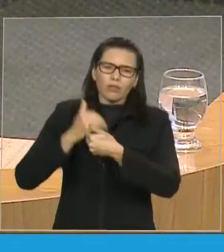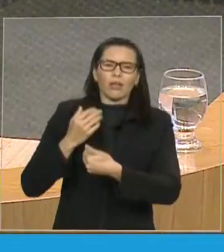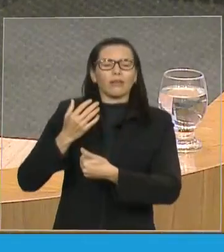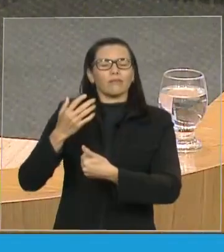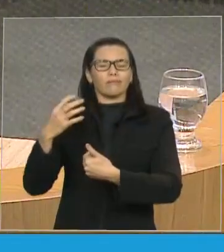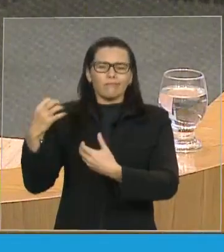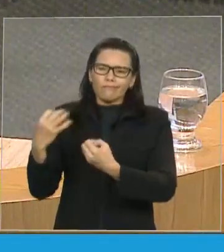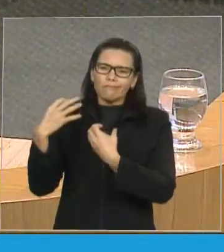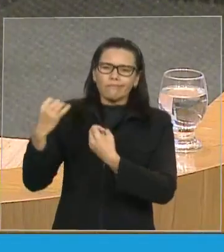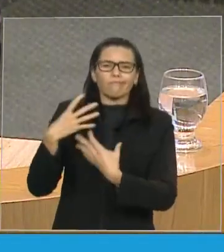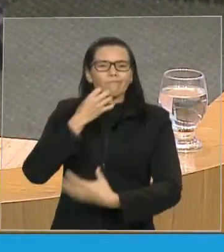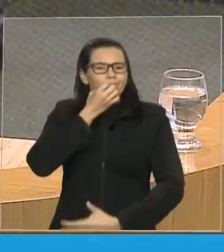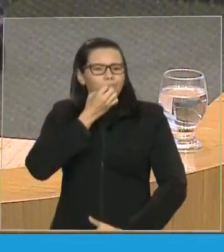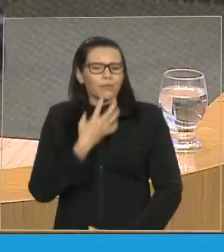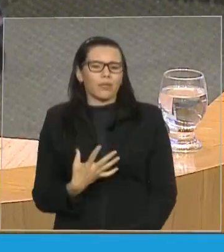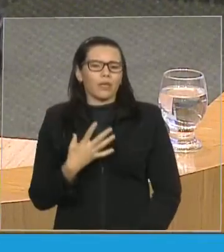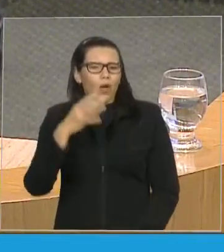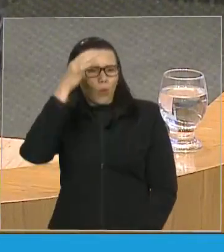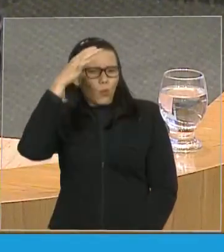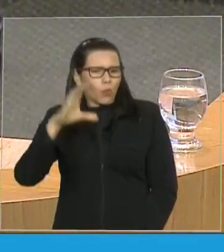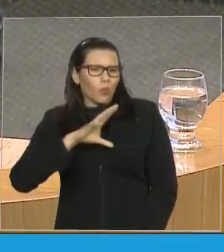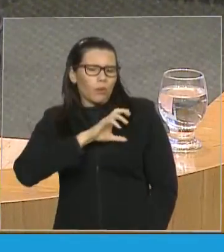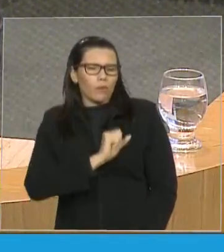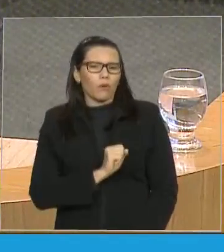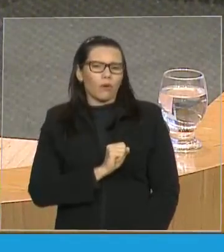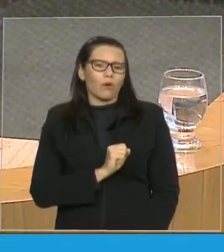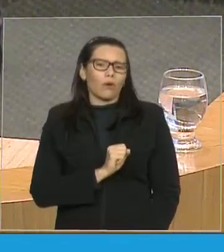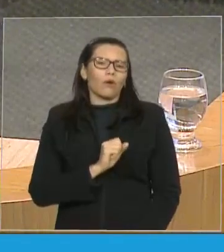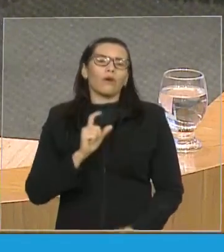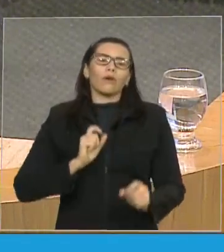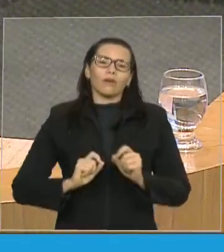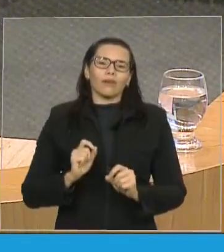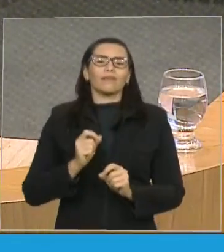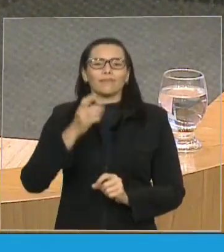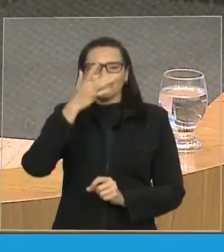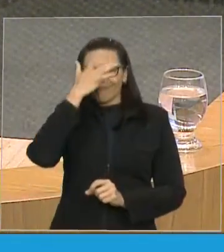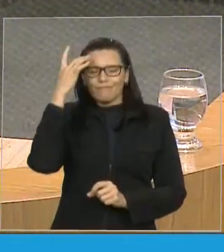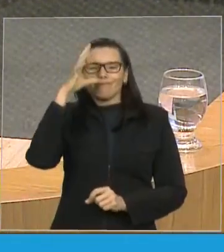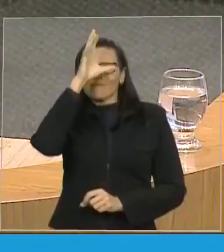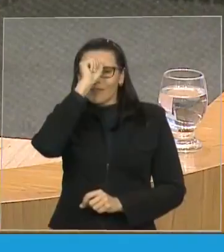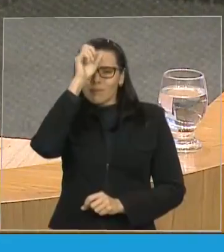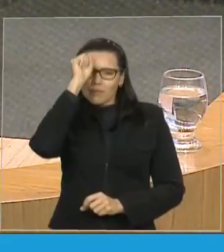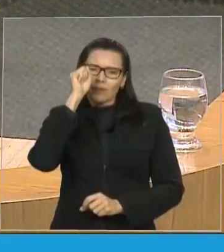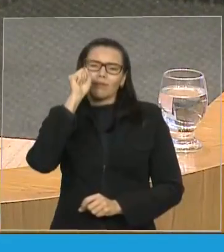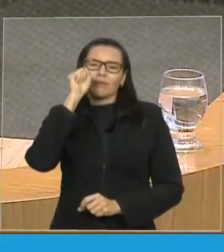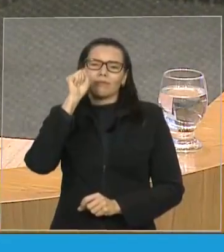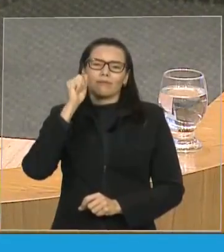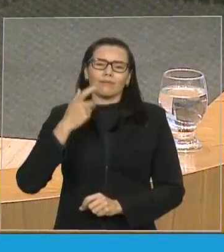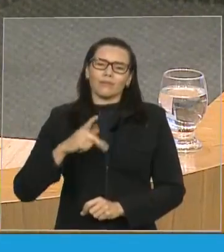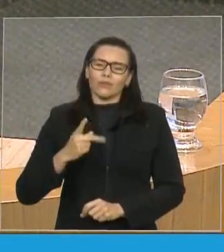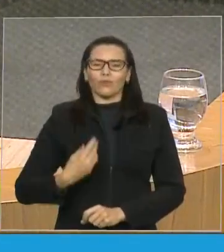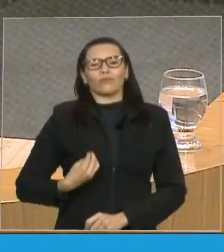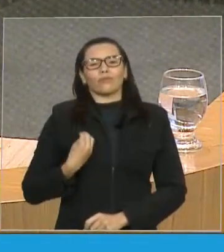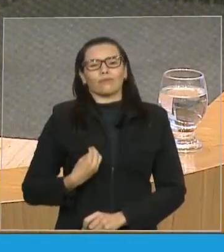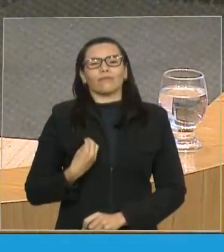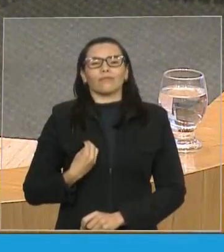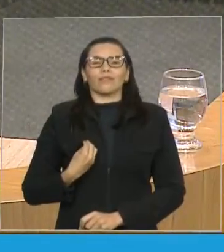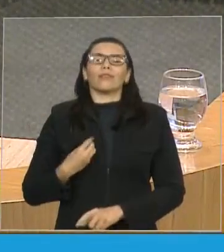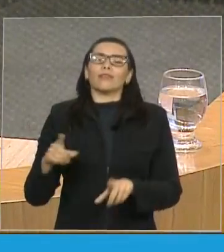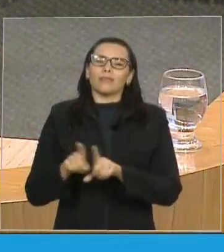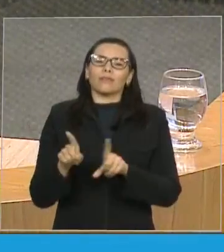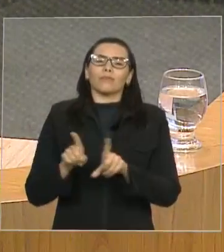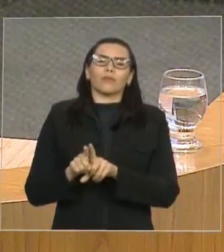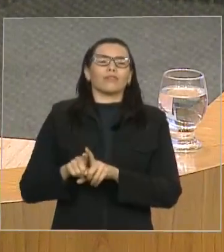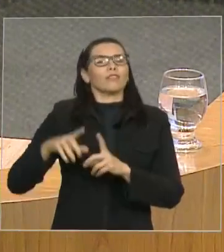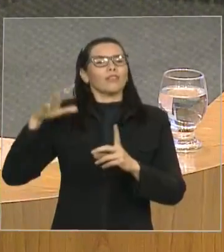do amor, a cultura do amor, como algo que norteia a sua vida. E isso pode,